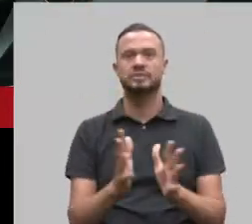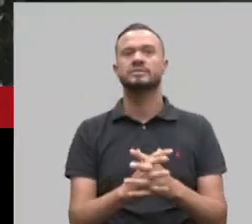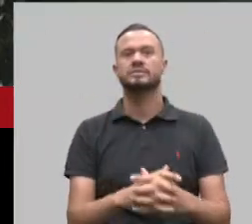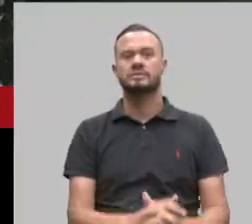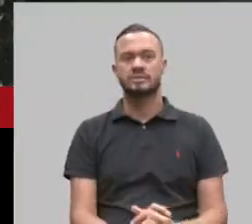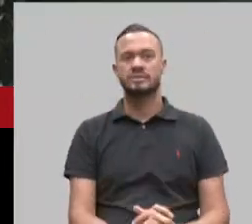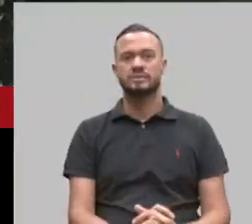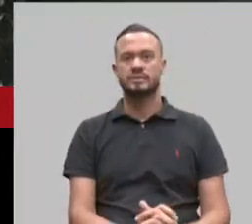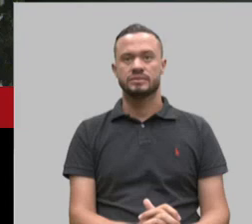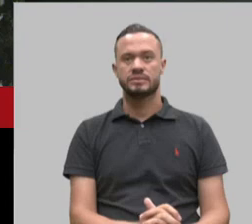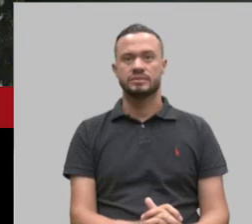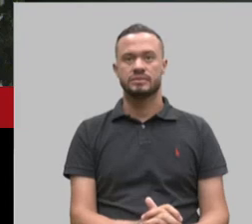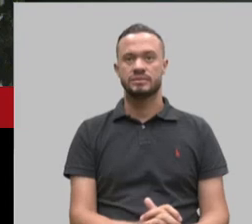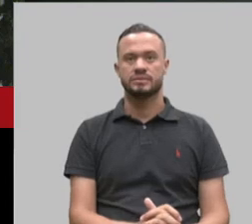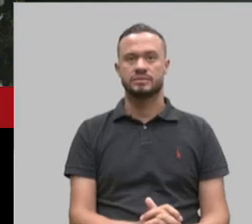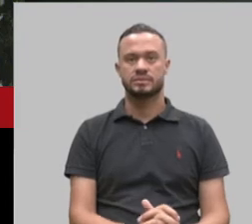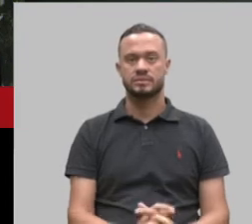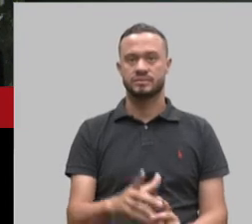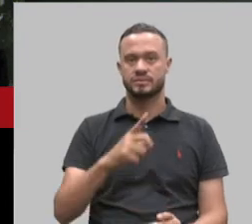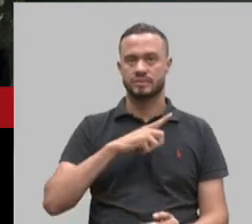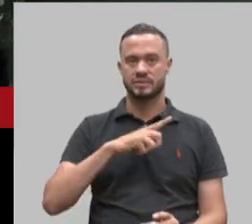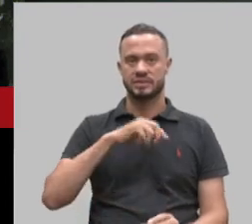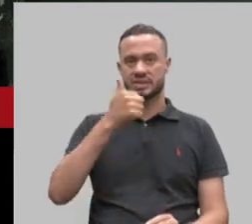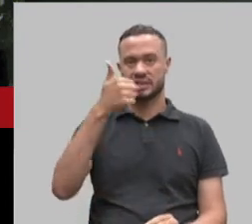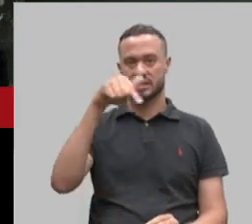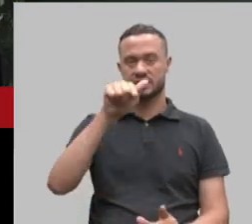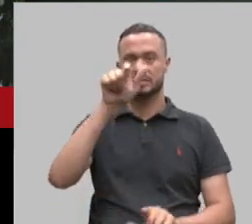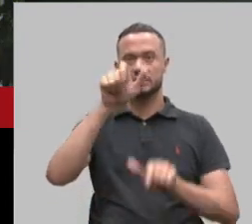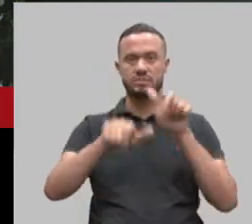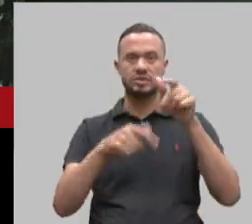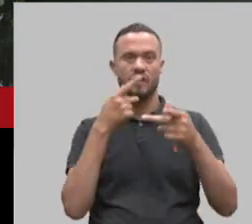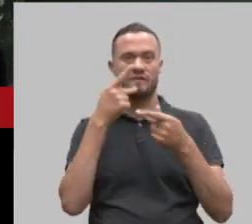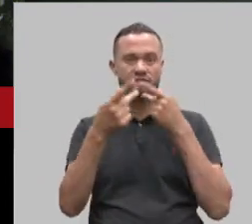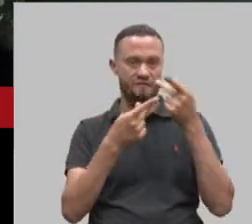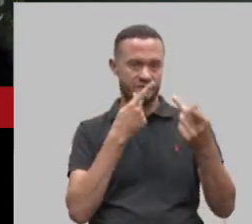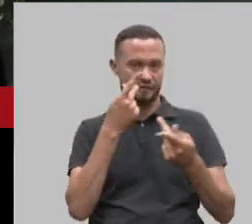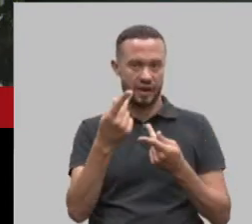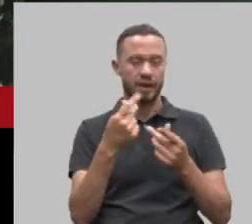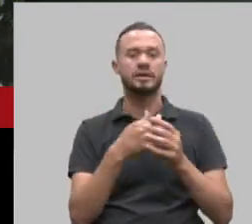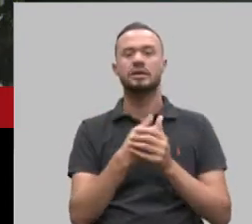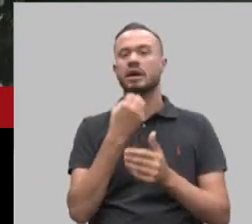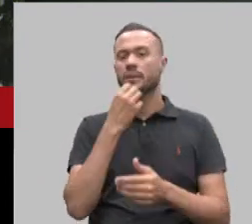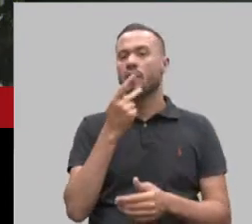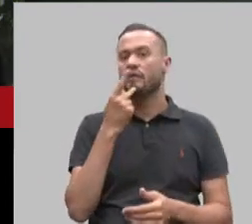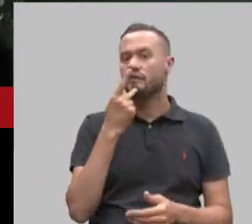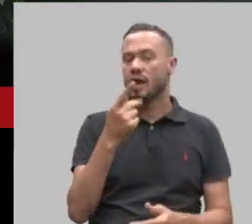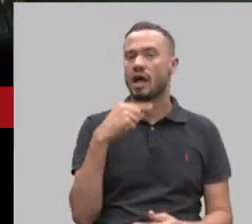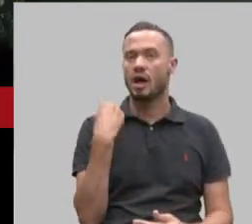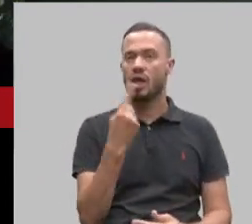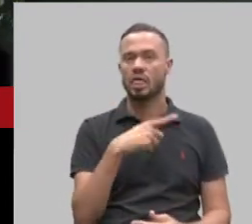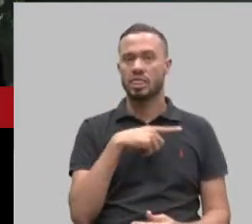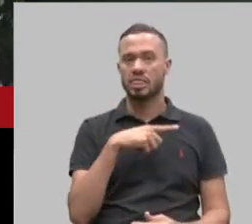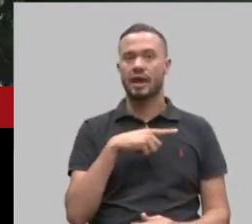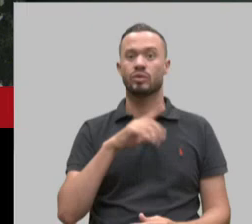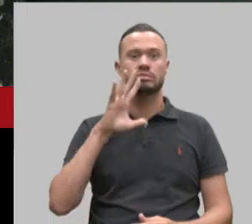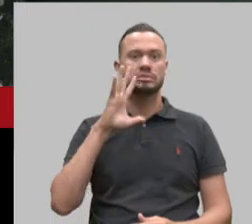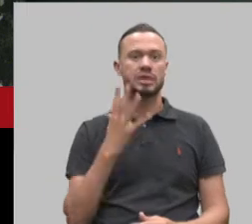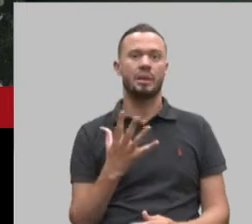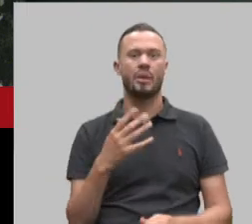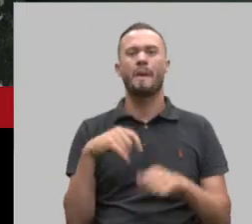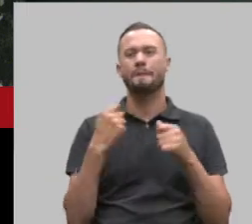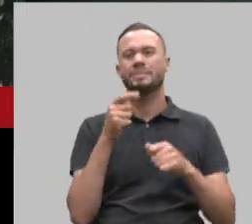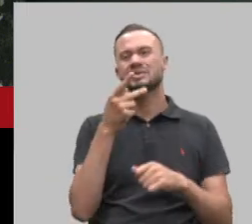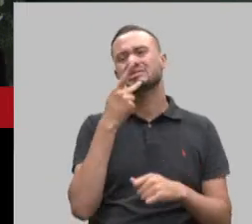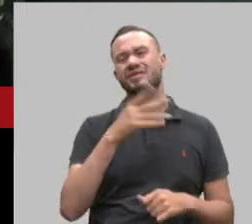temos 17 pessoas para falar e é bom frisar que a gente tem um tempo então seja o mais objetivo possível